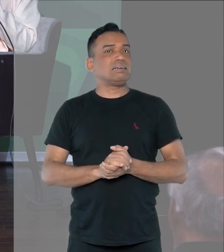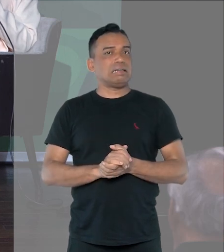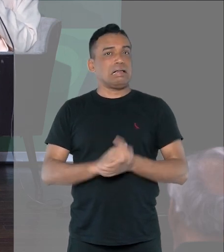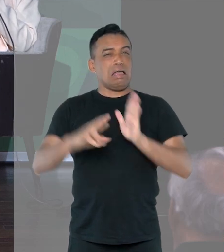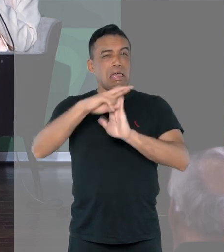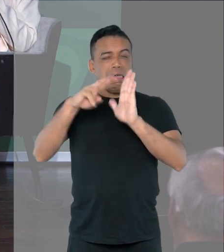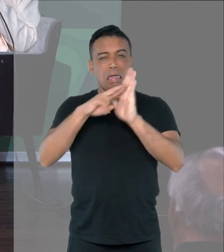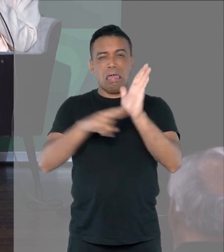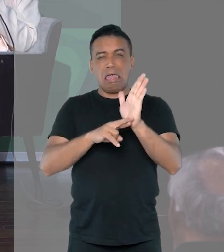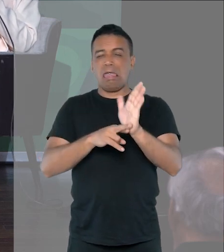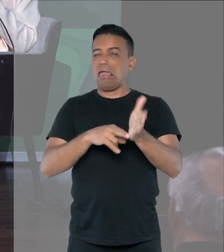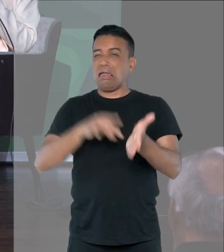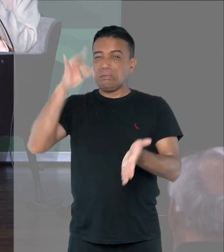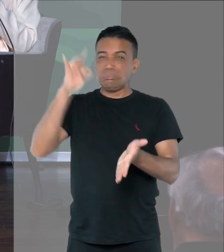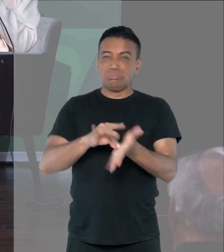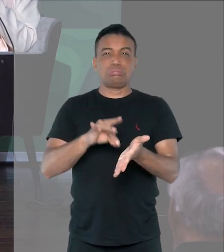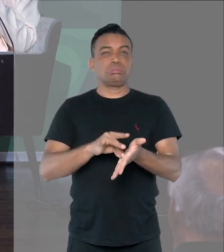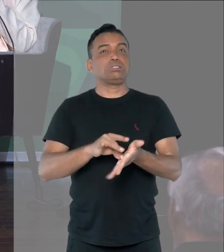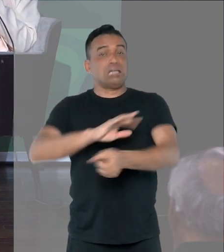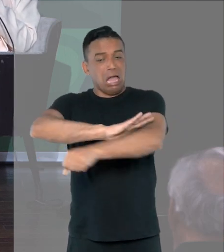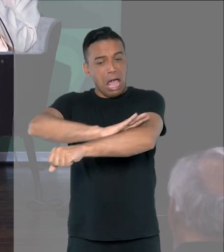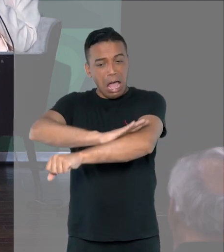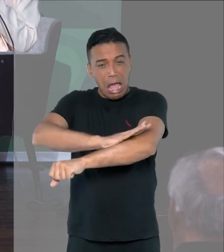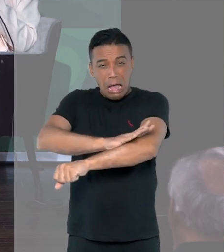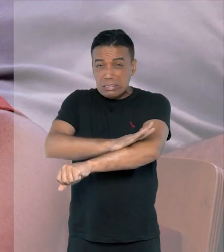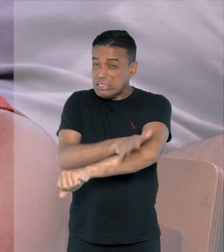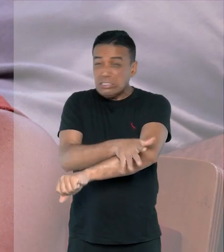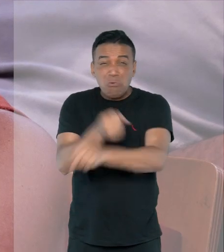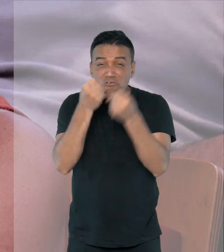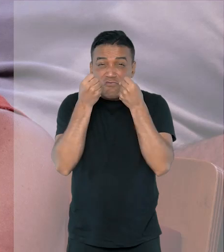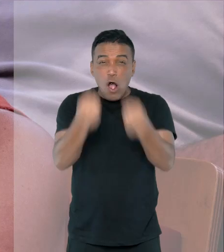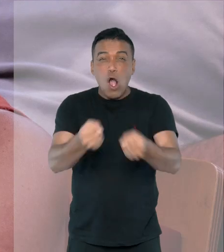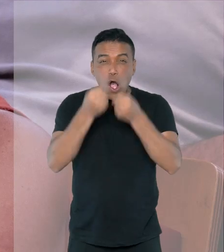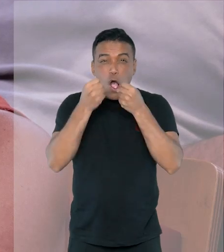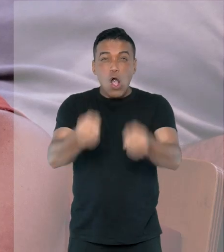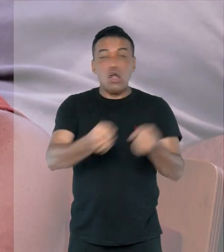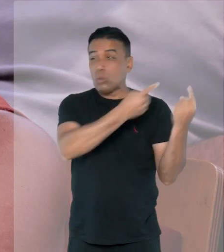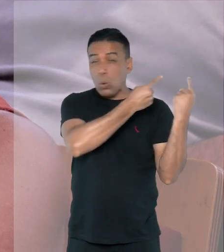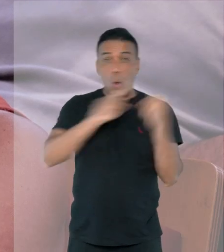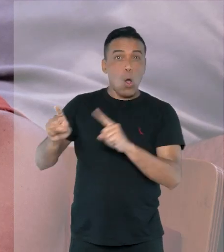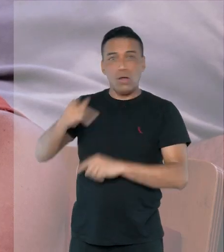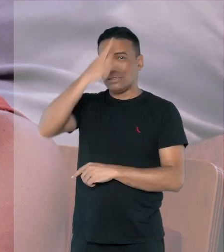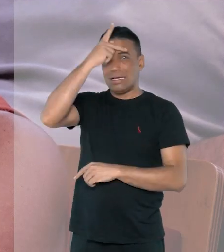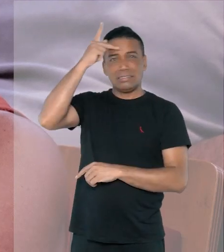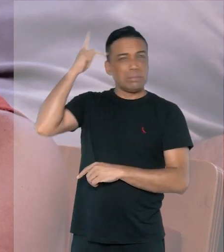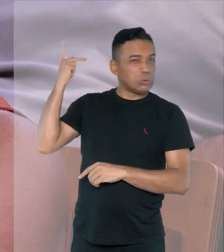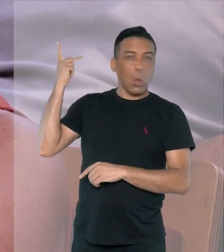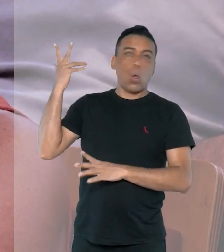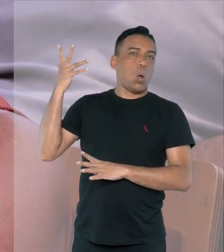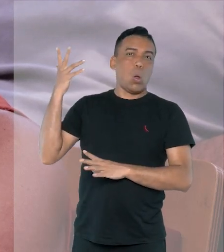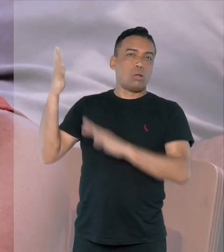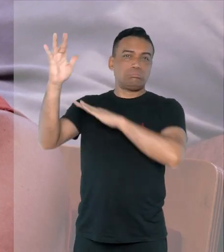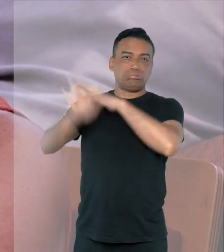muito pesada, de um racismo muito forte, de um antissemitismo que já aparece, que vai explodir depois na